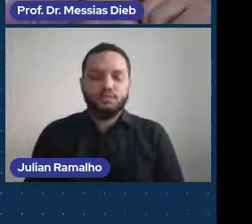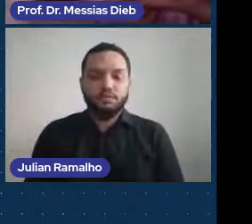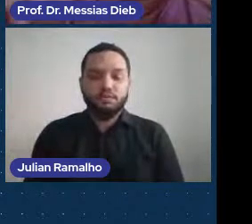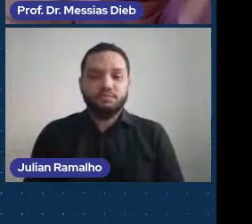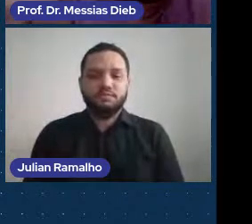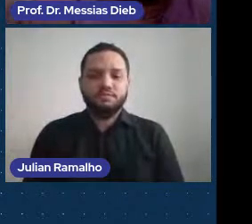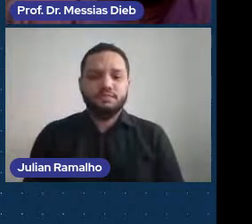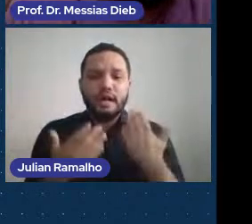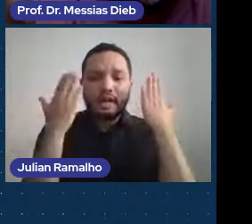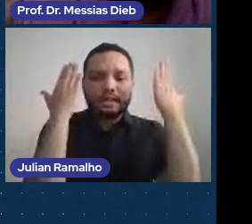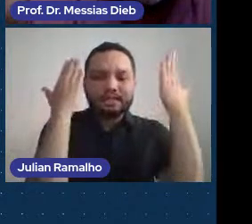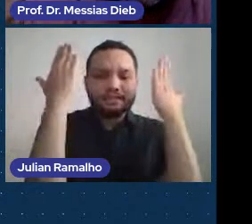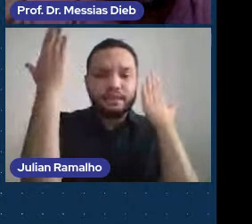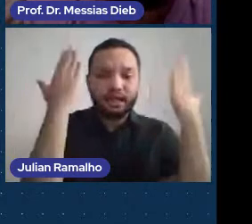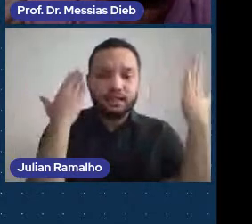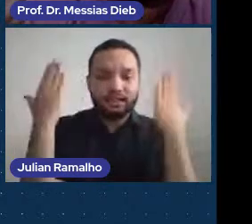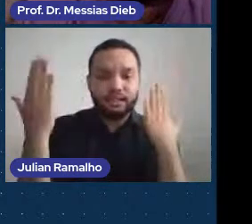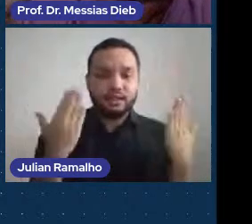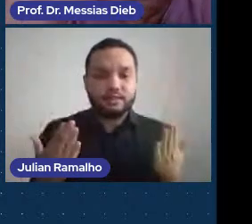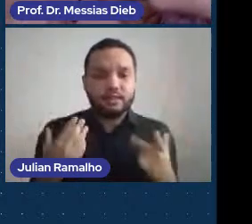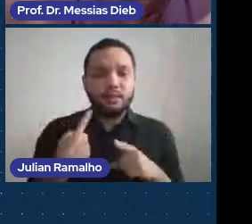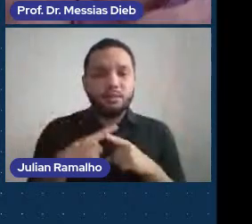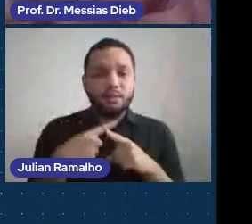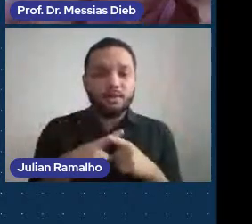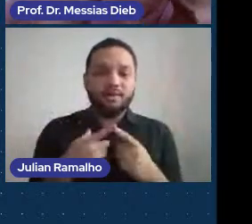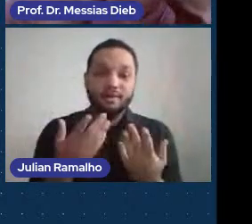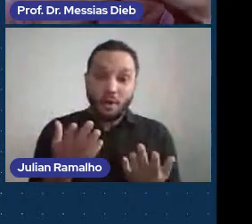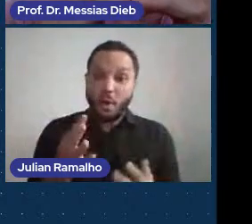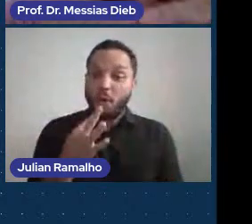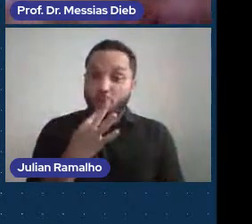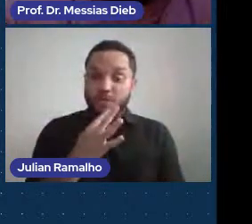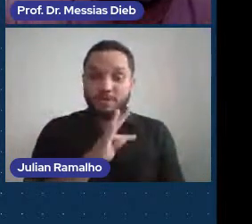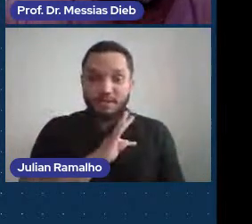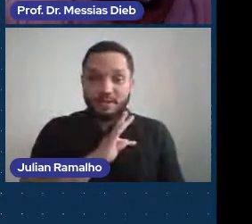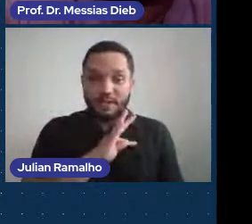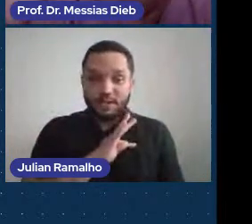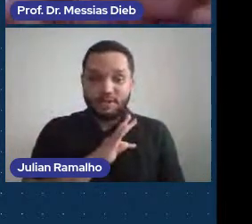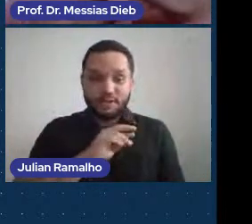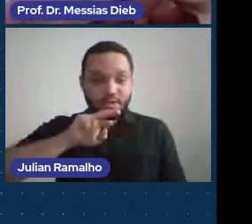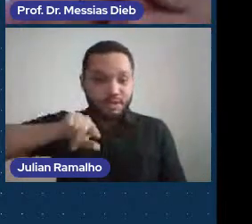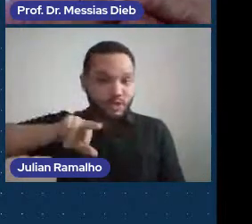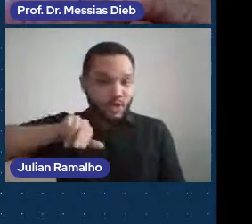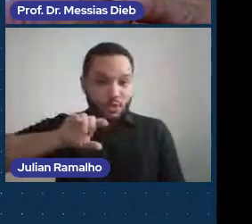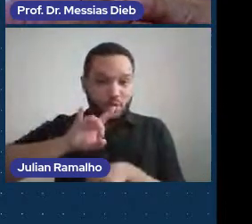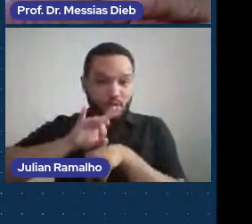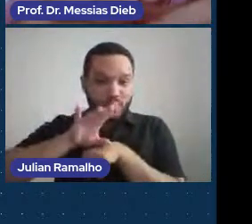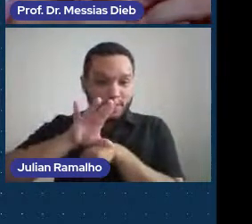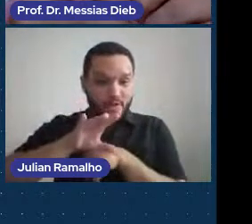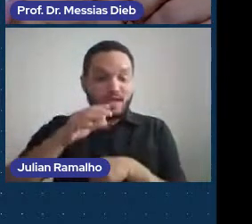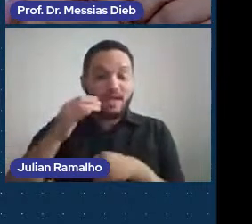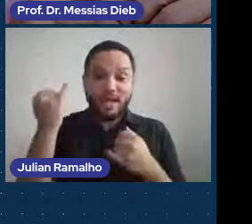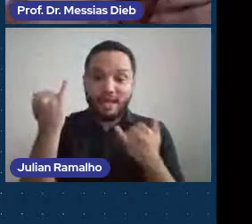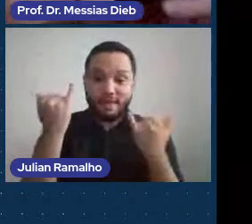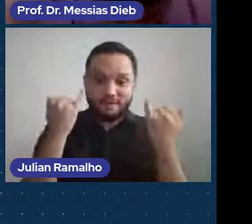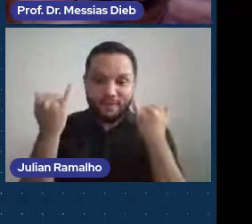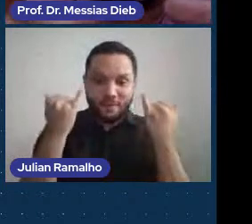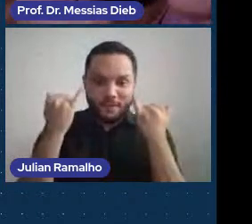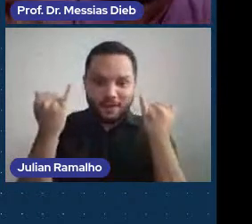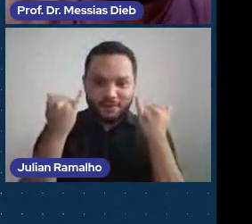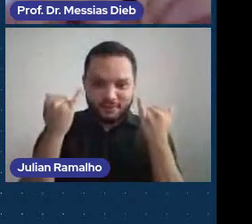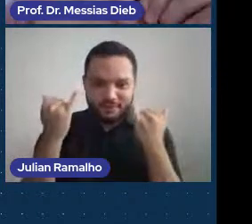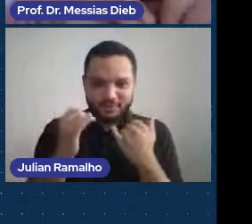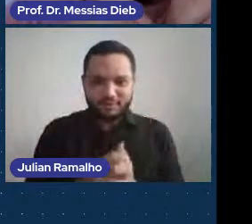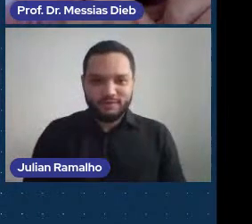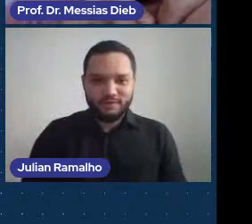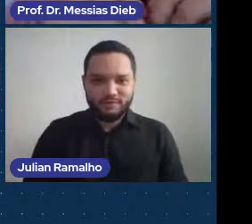porque aí vem um conhecimento técnico, né? Isso aí já não é mais uma dica, isso é uma informação